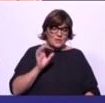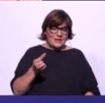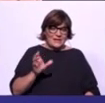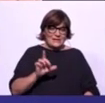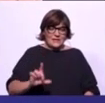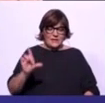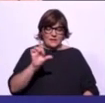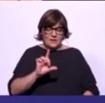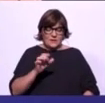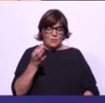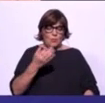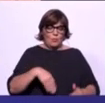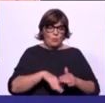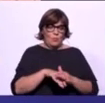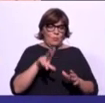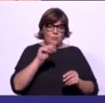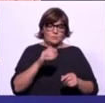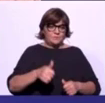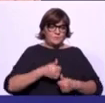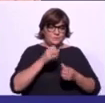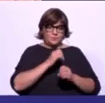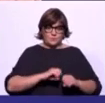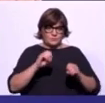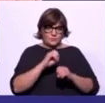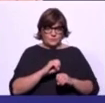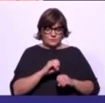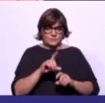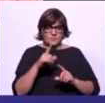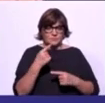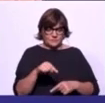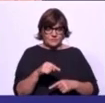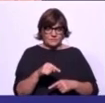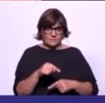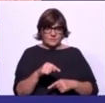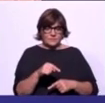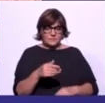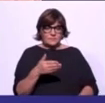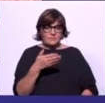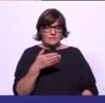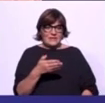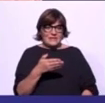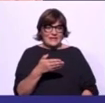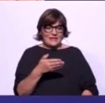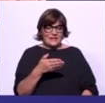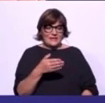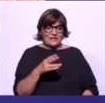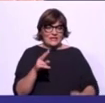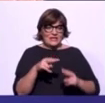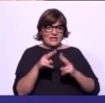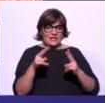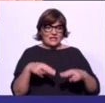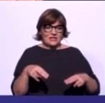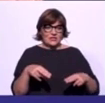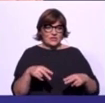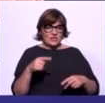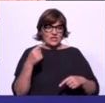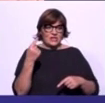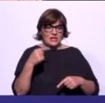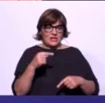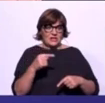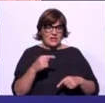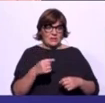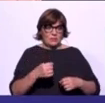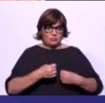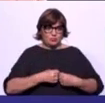Futebol Clube do Porto nunca ganhou nenhuma, mas é evidente que depois também há os tais 7 títulos internacionais que estão na posse do Futebol